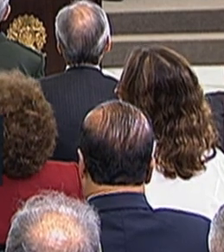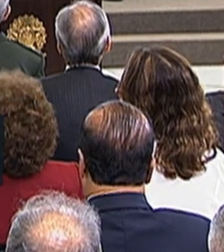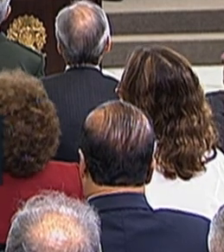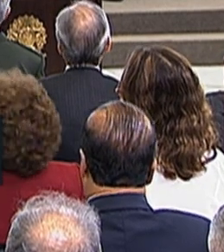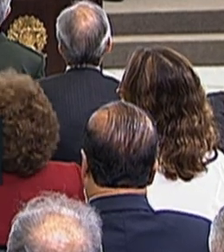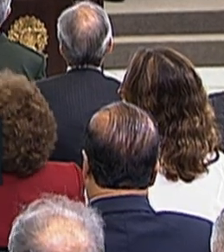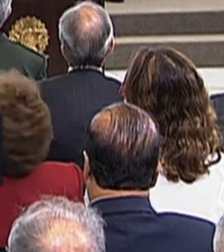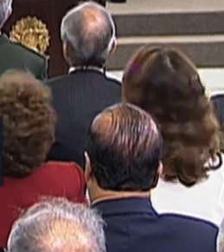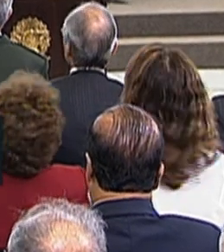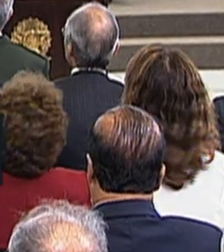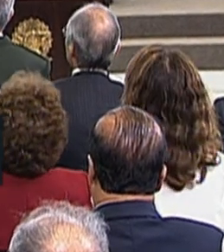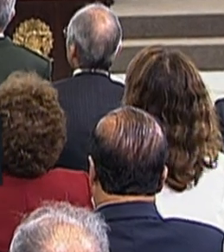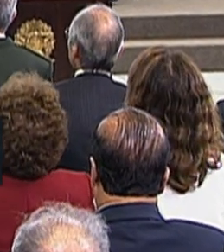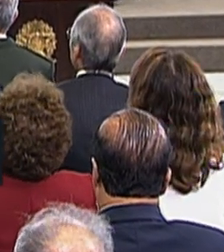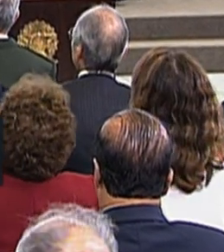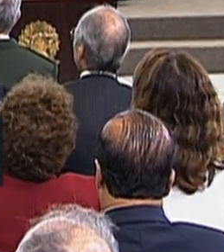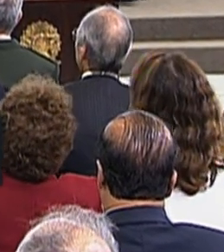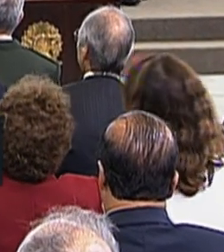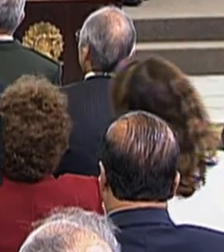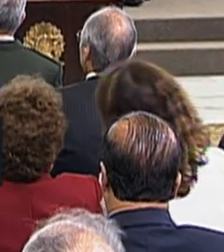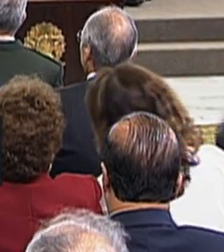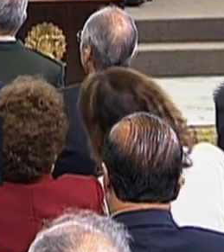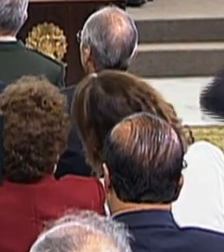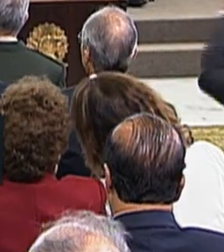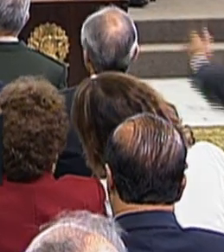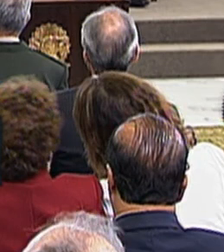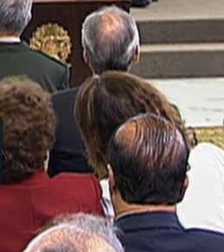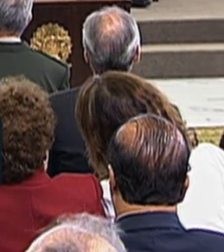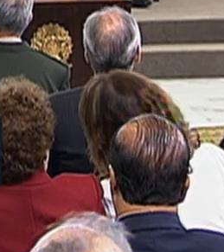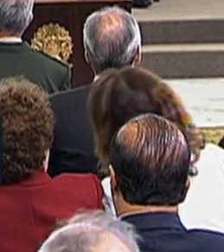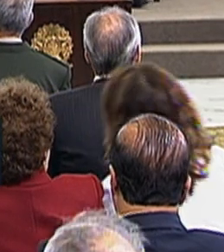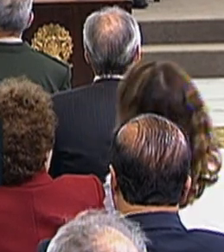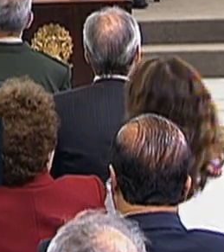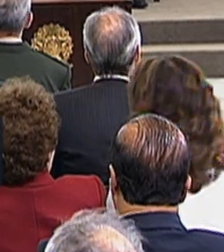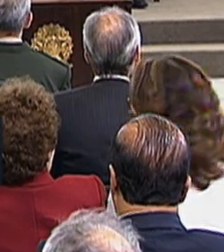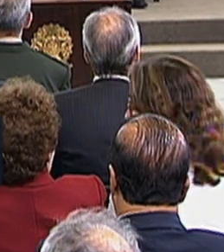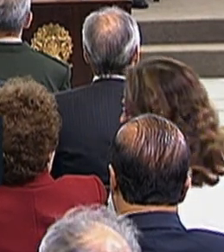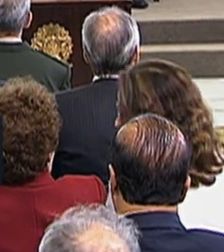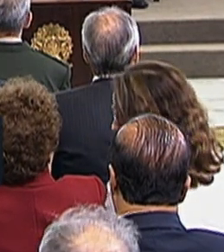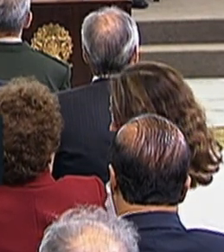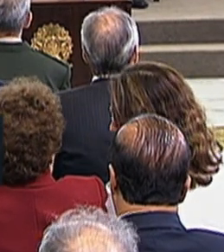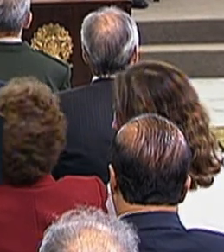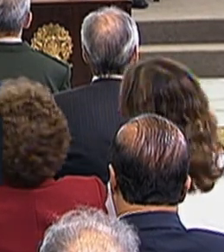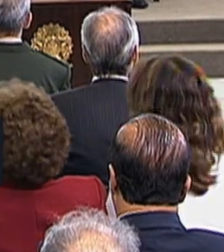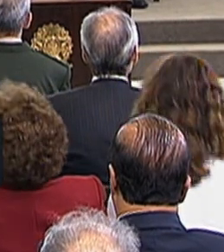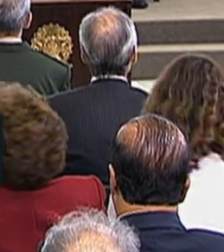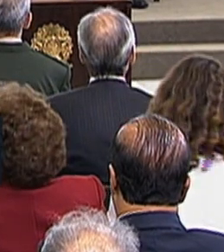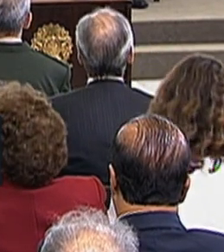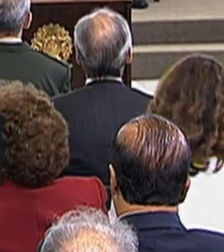E aí Olá senhoras e senhores convidamos a seguir o diretor-geral em exercício